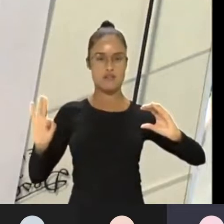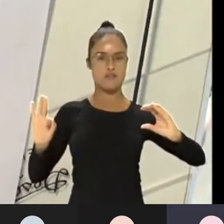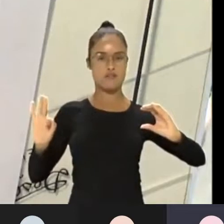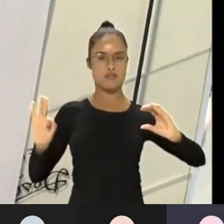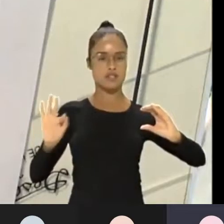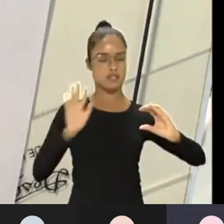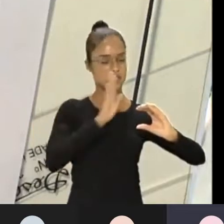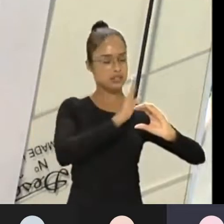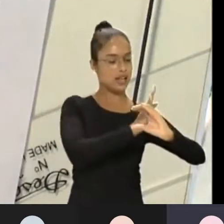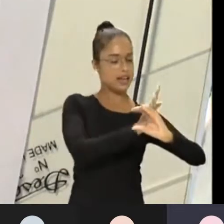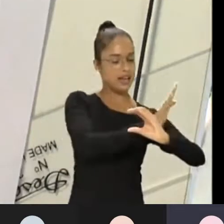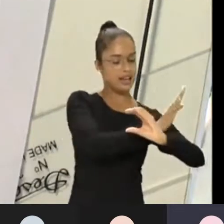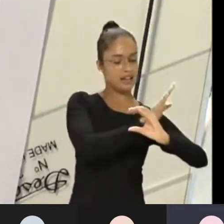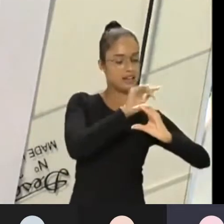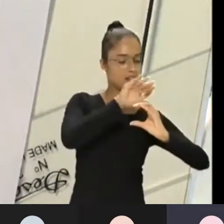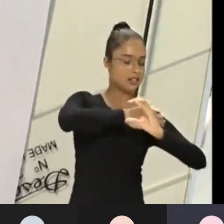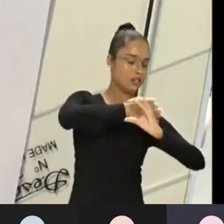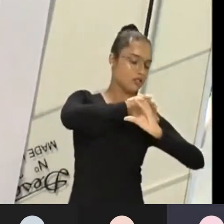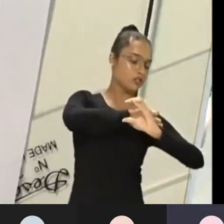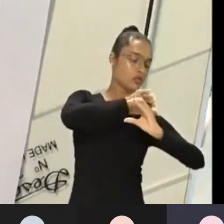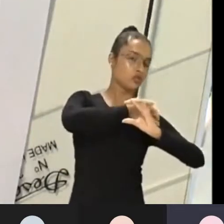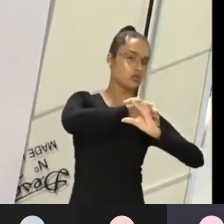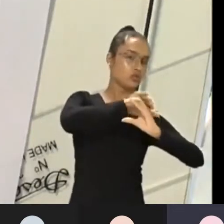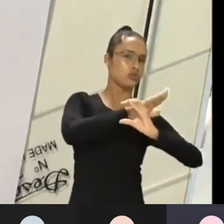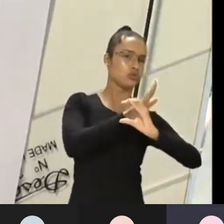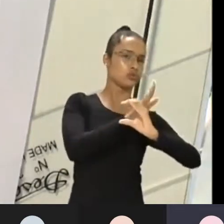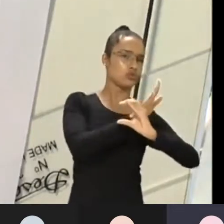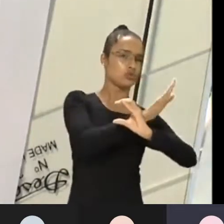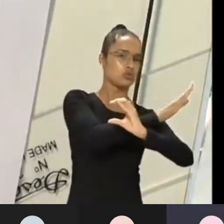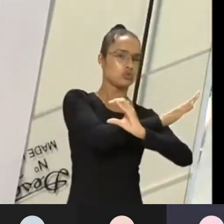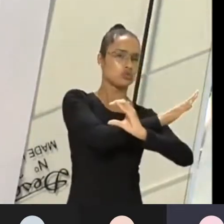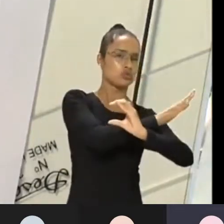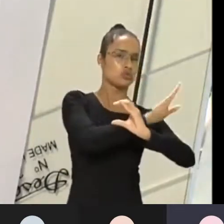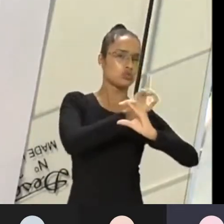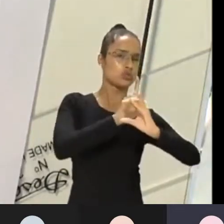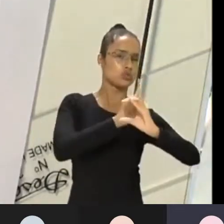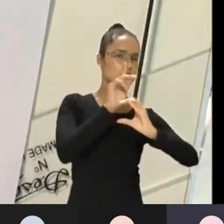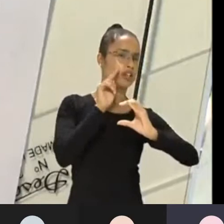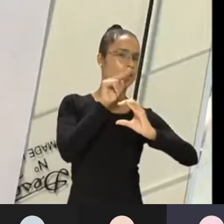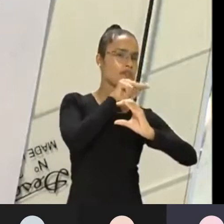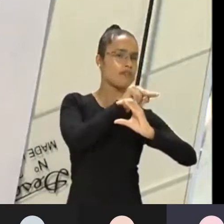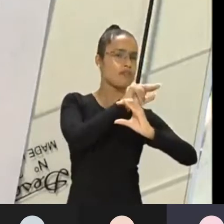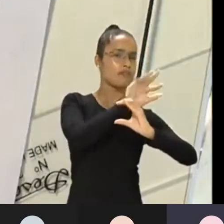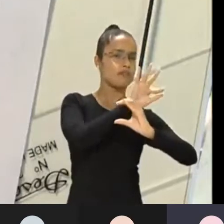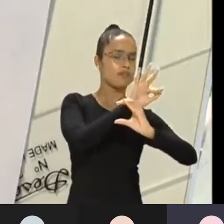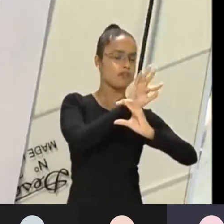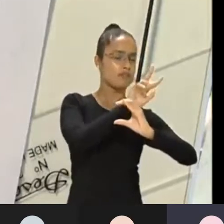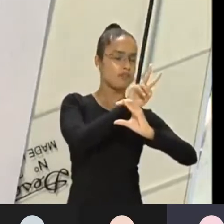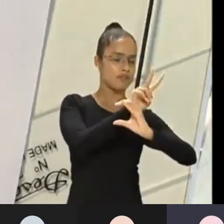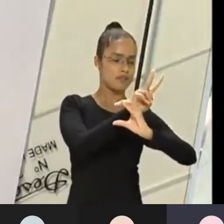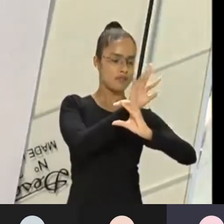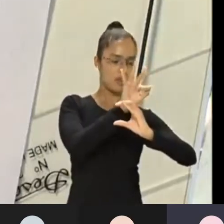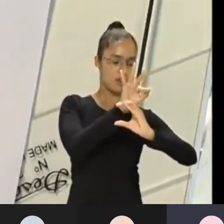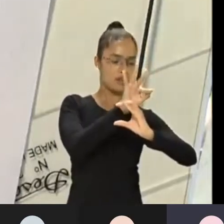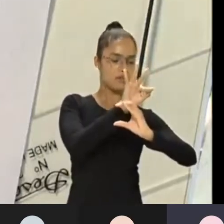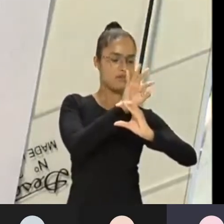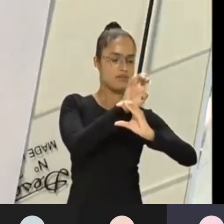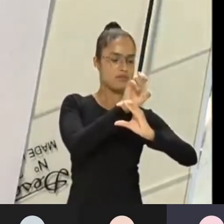E lá na representação da vista lateral esquerda, tinha uma linha pontilhada aqui nessa lateral. Por quê? Na